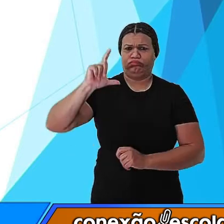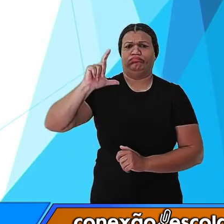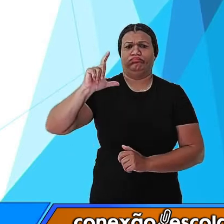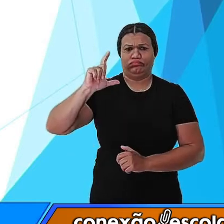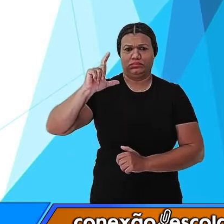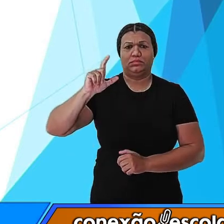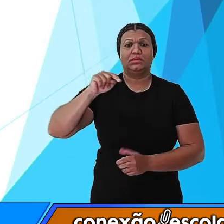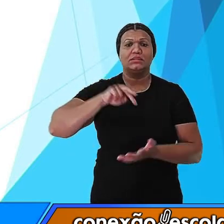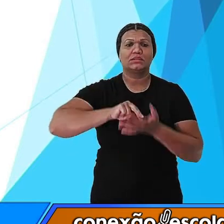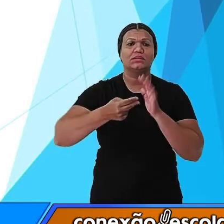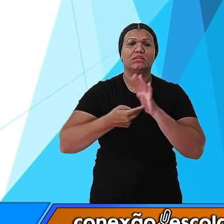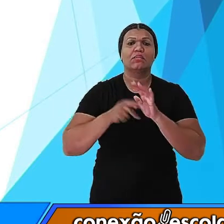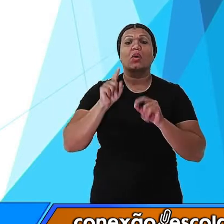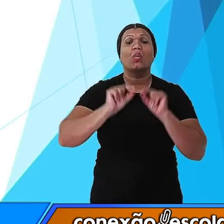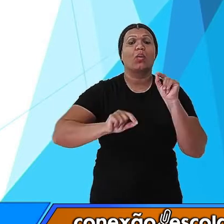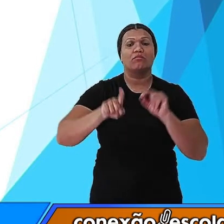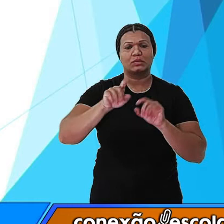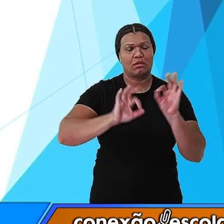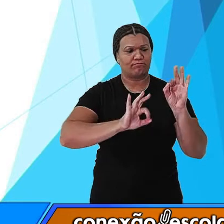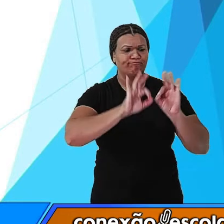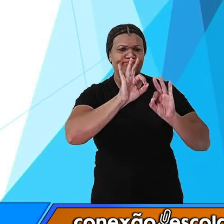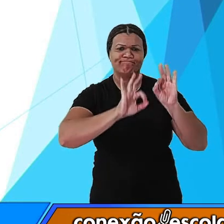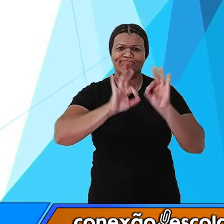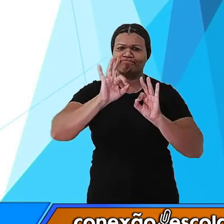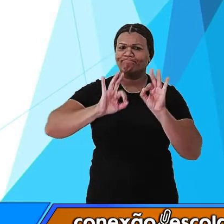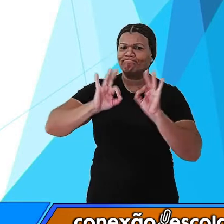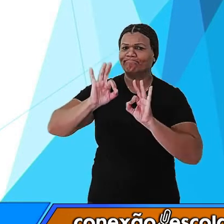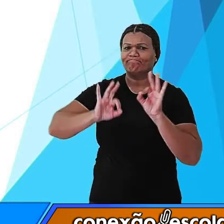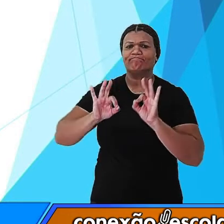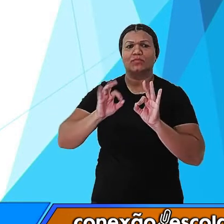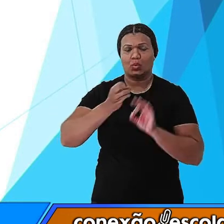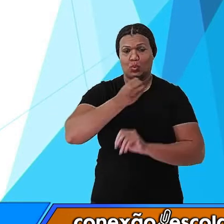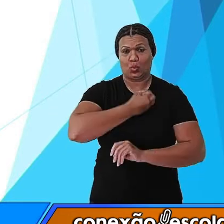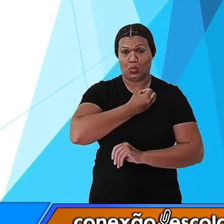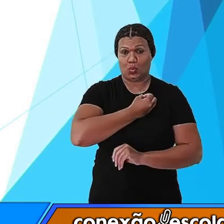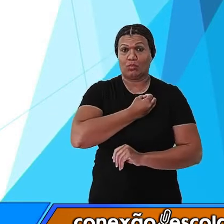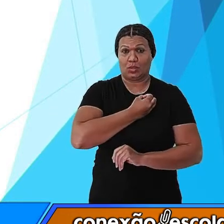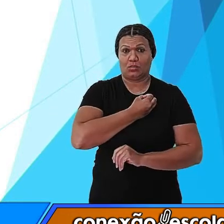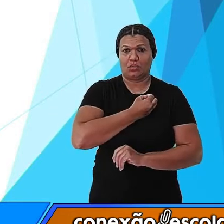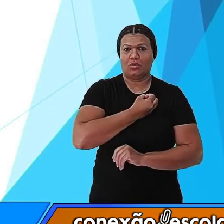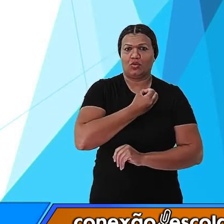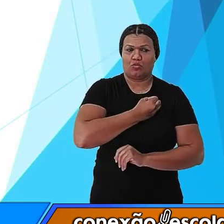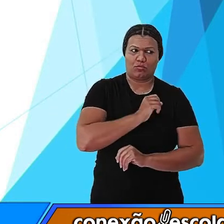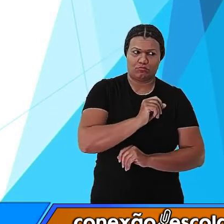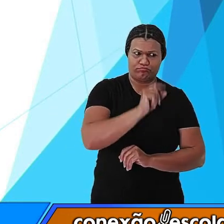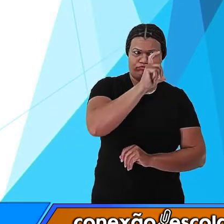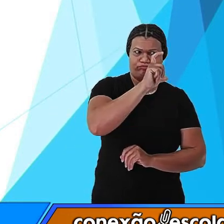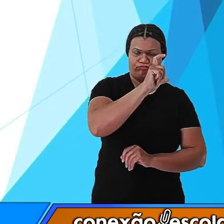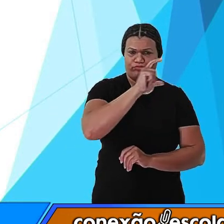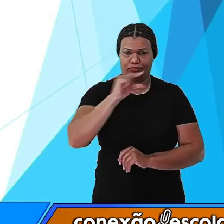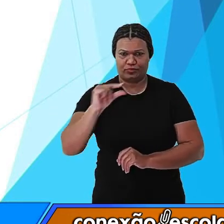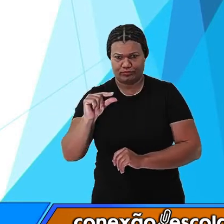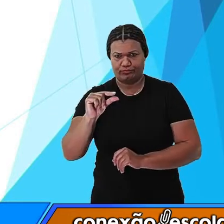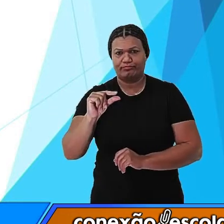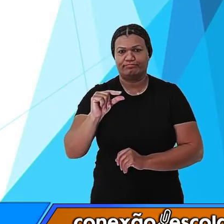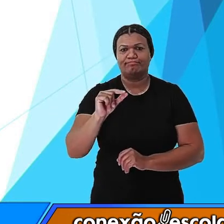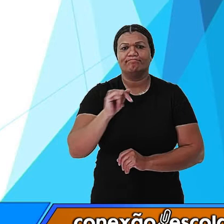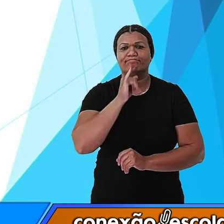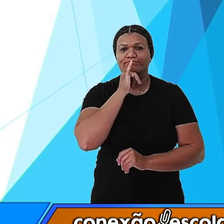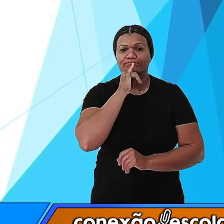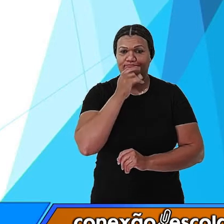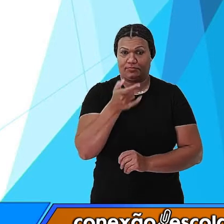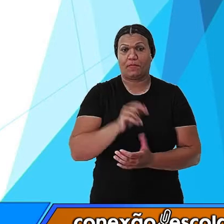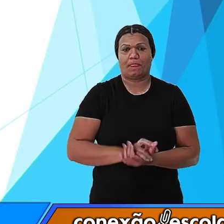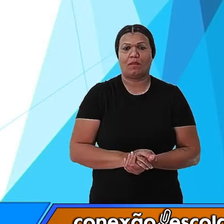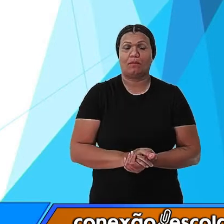que você vai organizar esses algarismos do maior para o menor, tá?